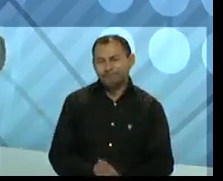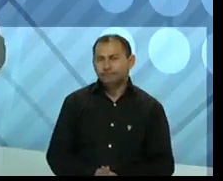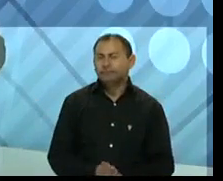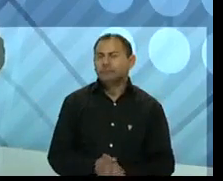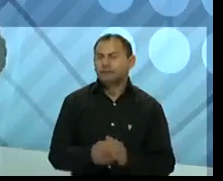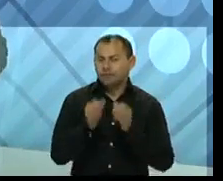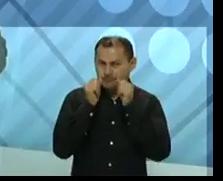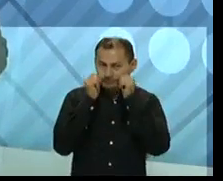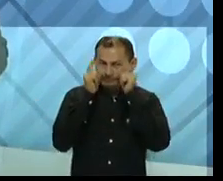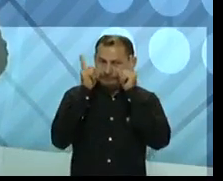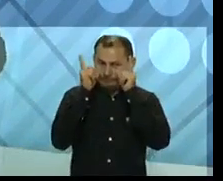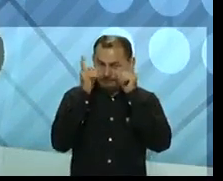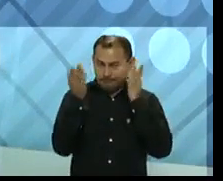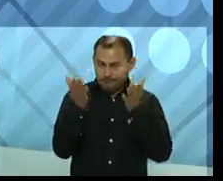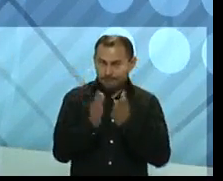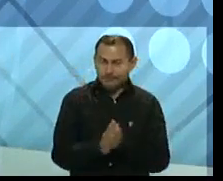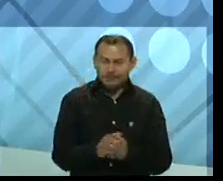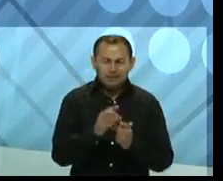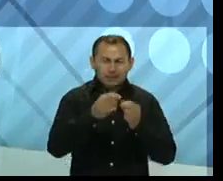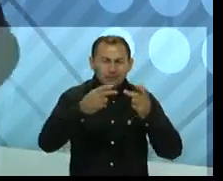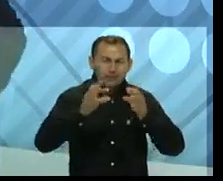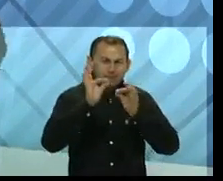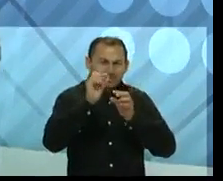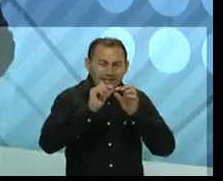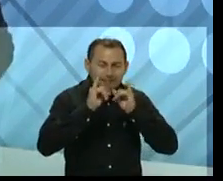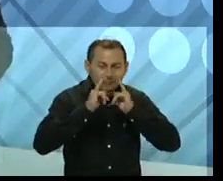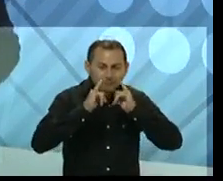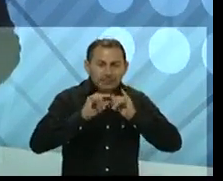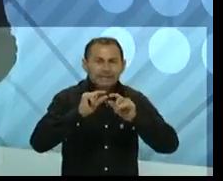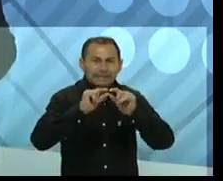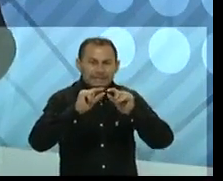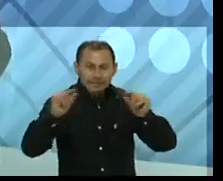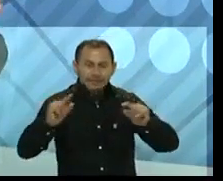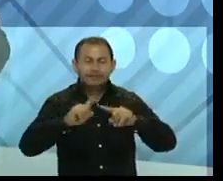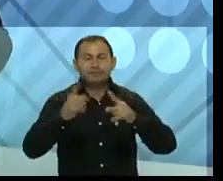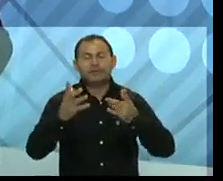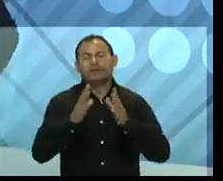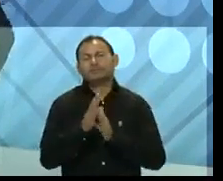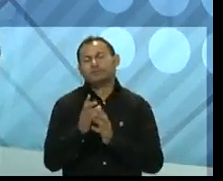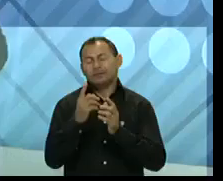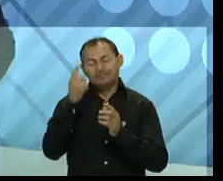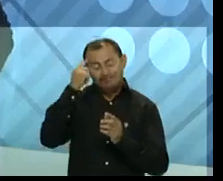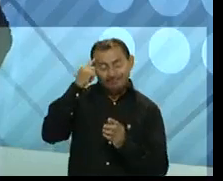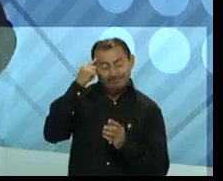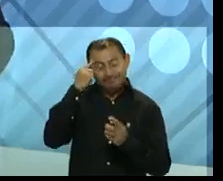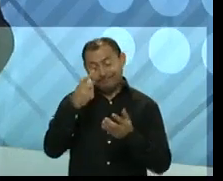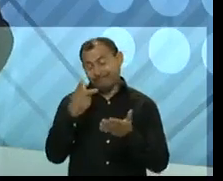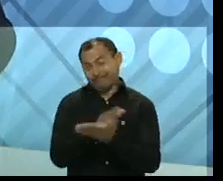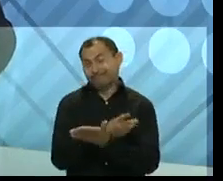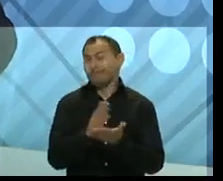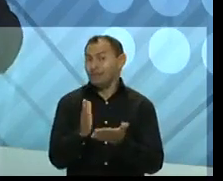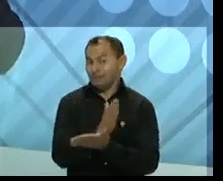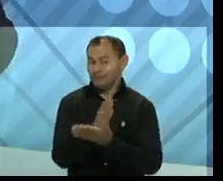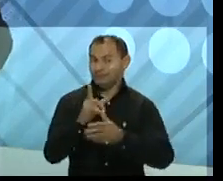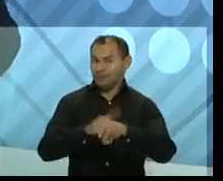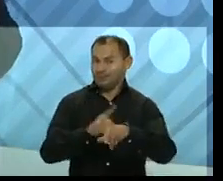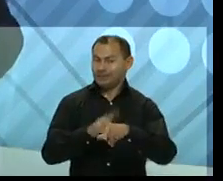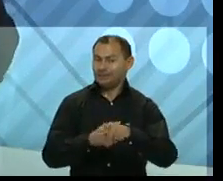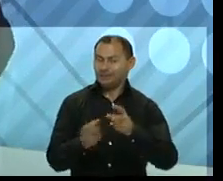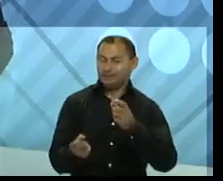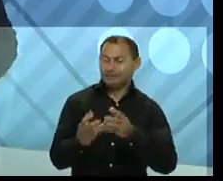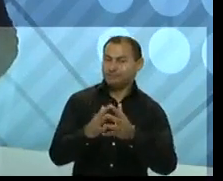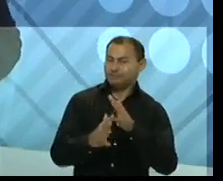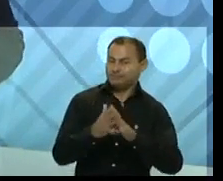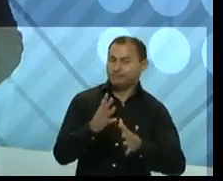vamos ficar atentos a isso, a essas pequenas informações que vão aparecendo, porque a gente às vezes pode cair em algumas sacadinhas, aí,